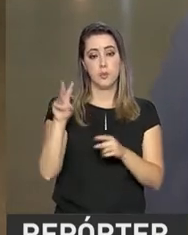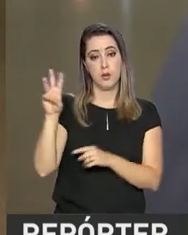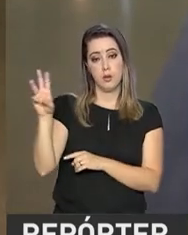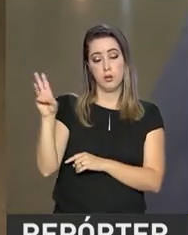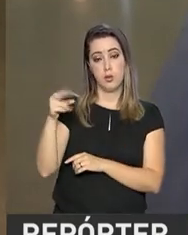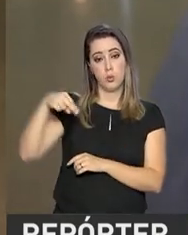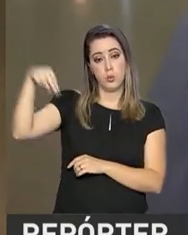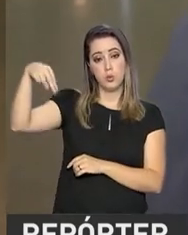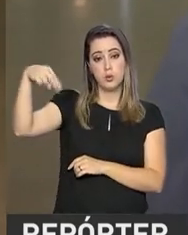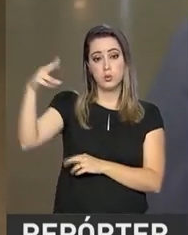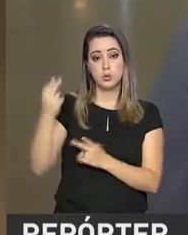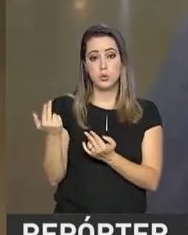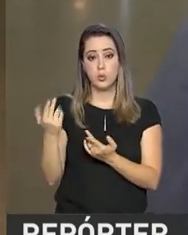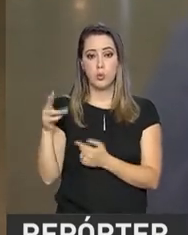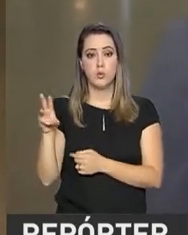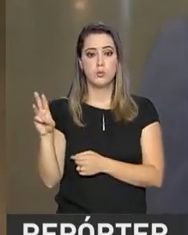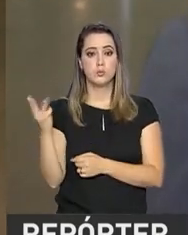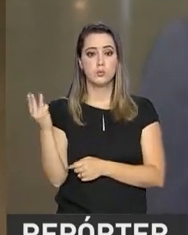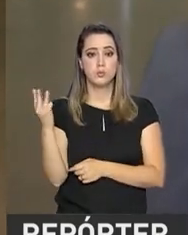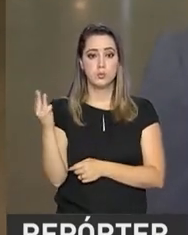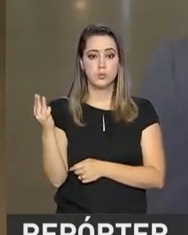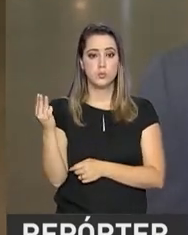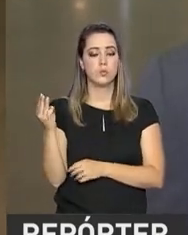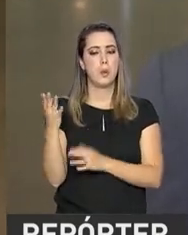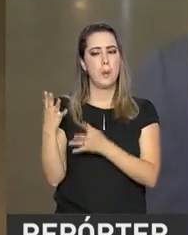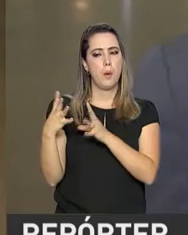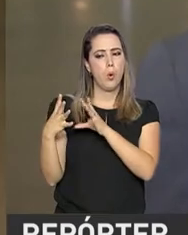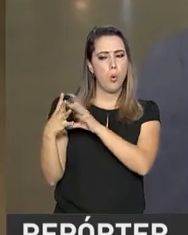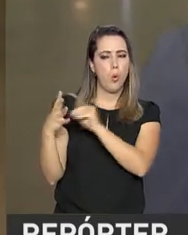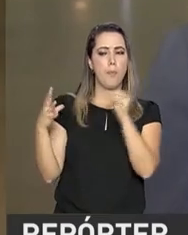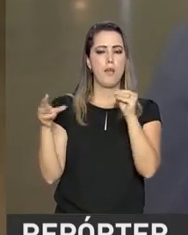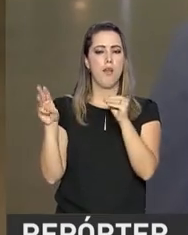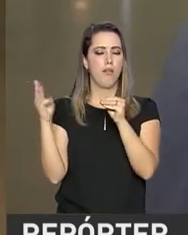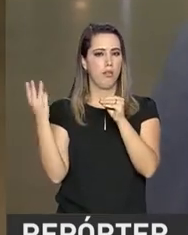dos bois do norte são sotaques oriundos dos sotaques de boi maranhense.